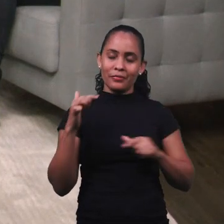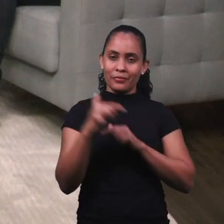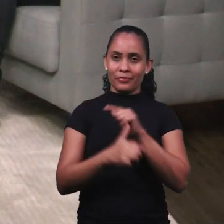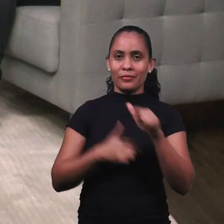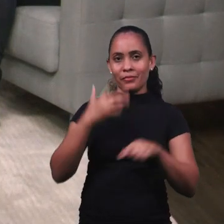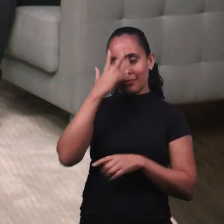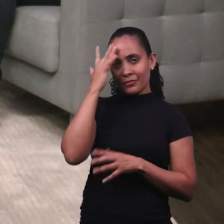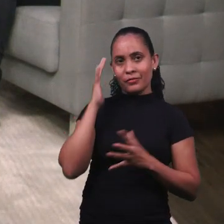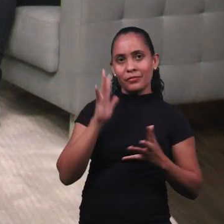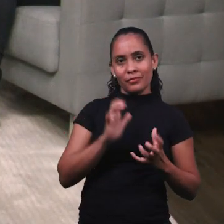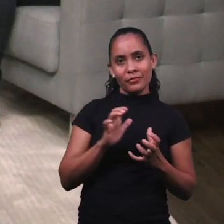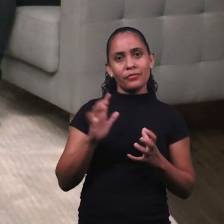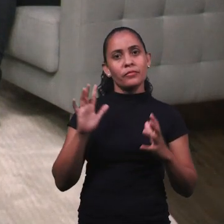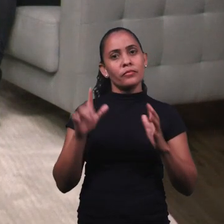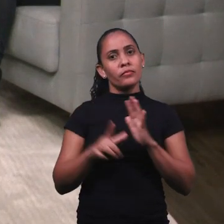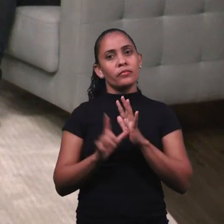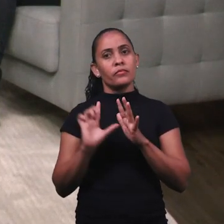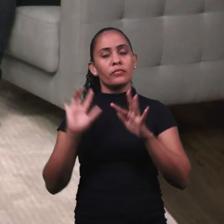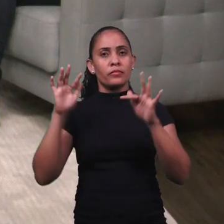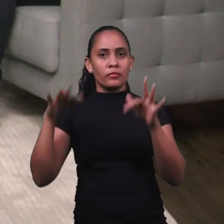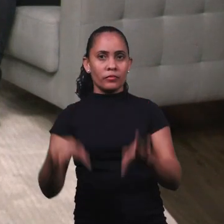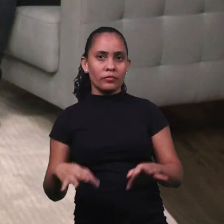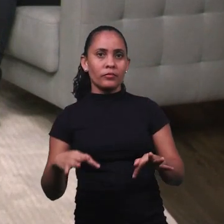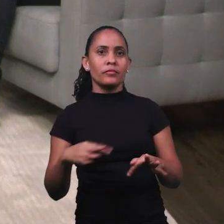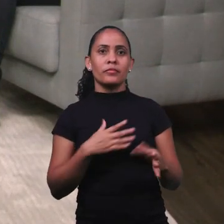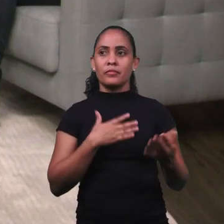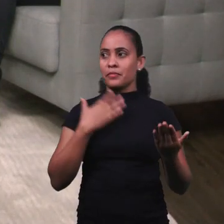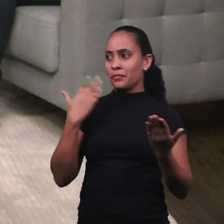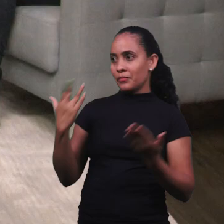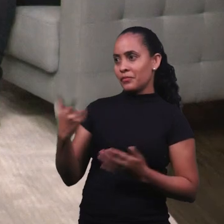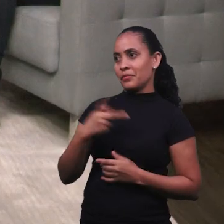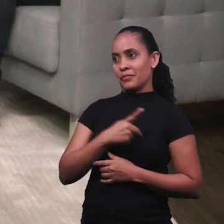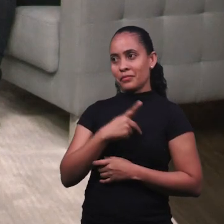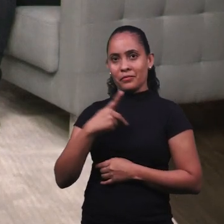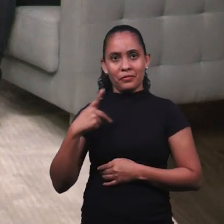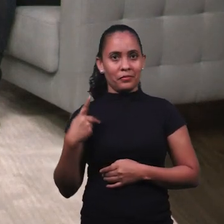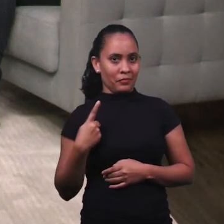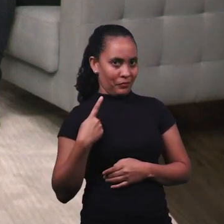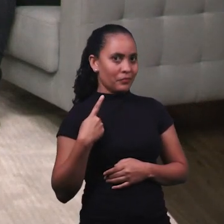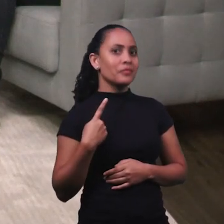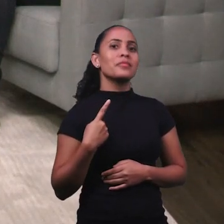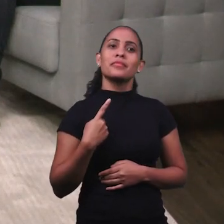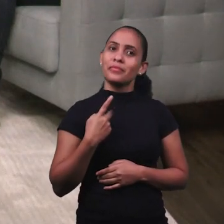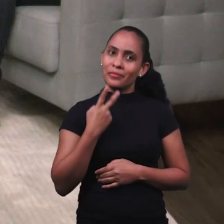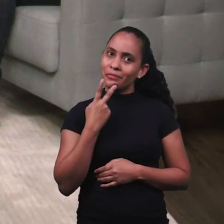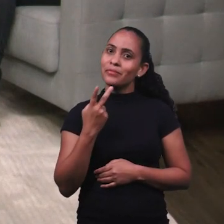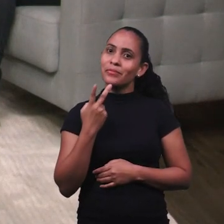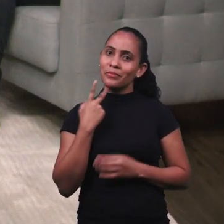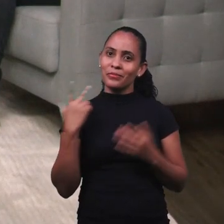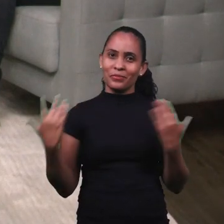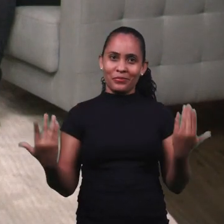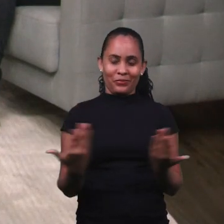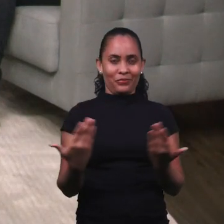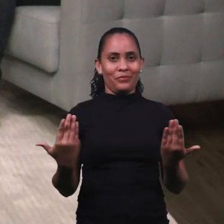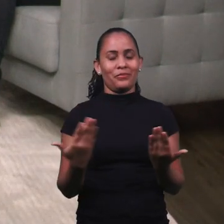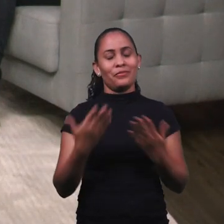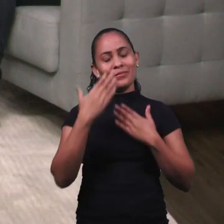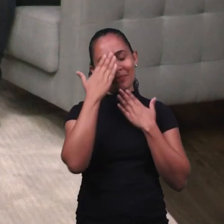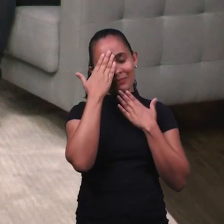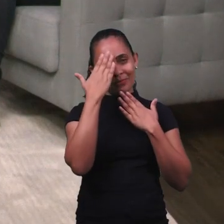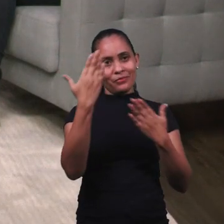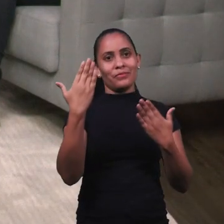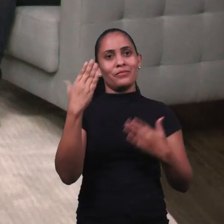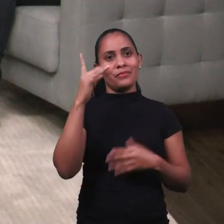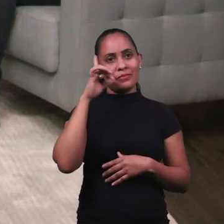de instrumentalidade. Antes de encerrar, passar a palavra aqui para os pastores, para deixar aqui as considerações finais, e desde